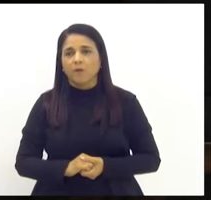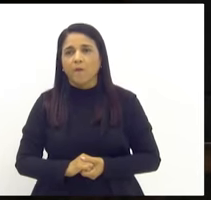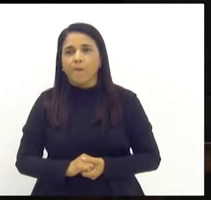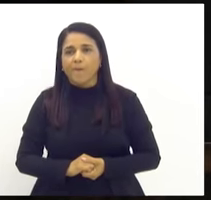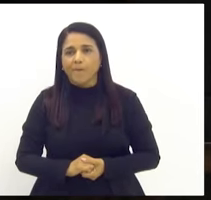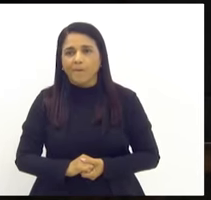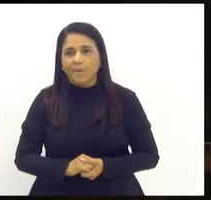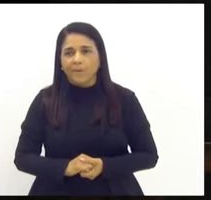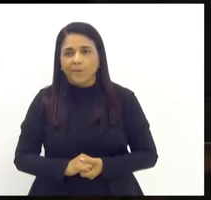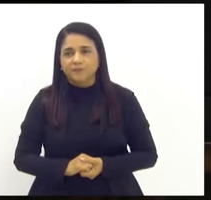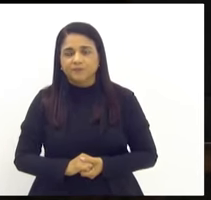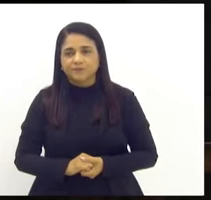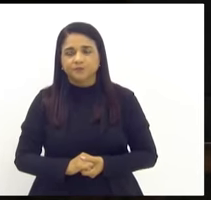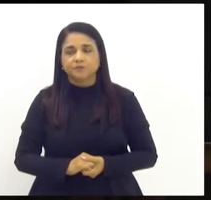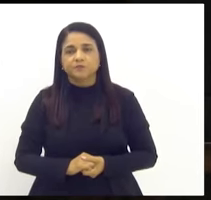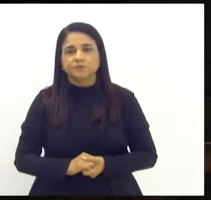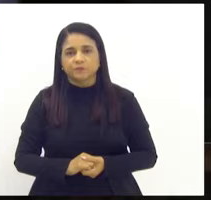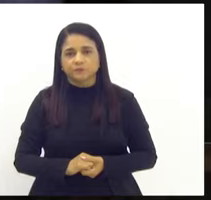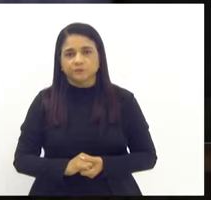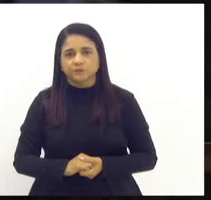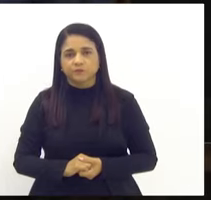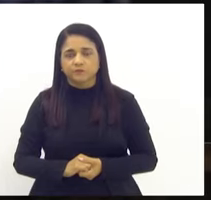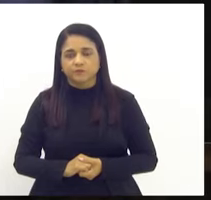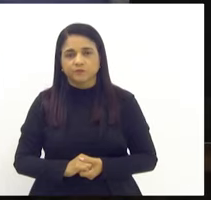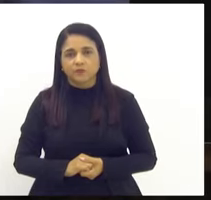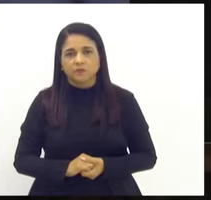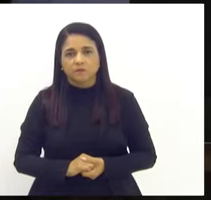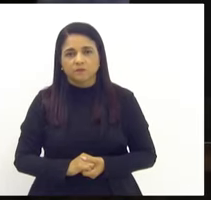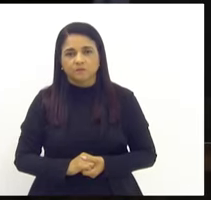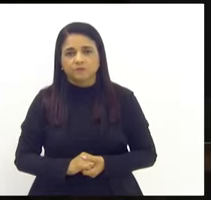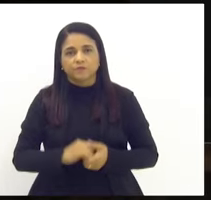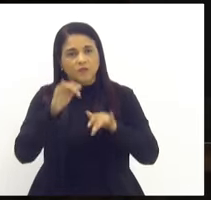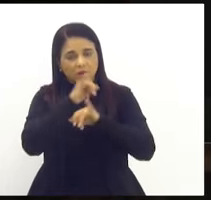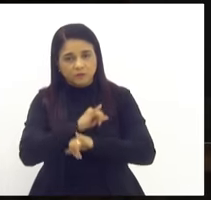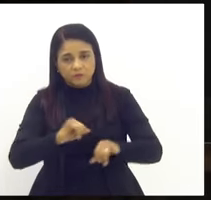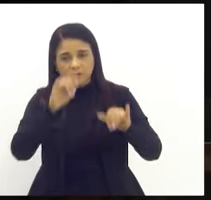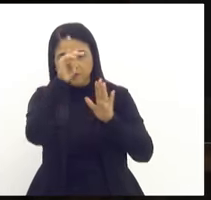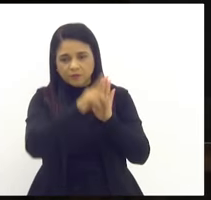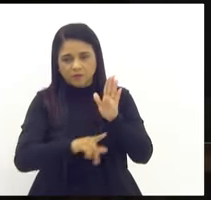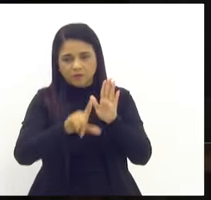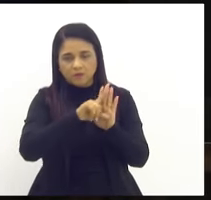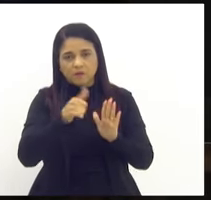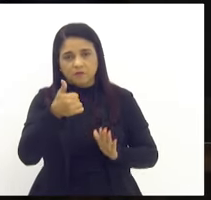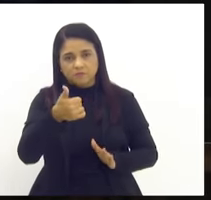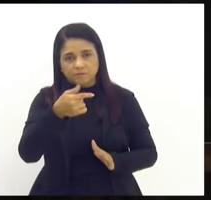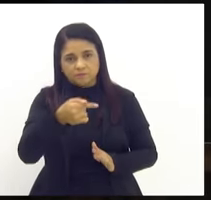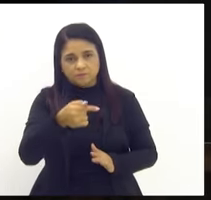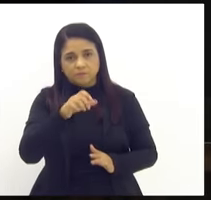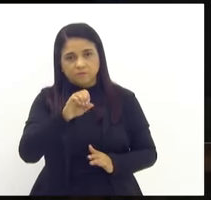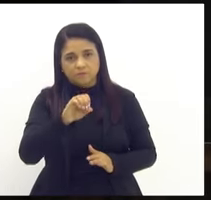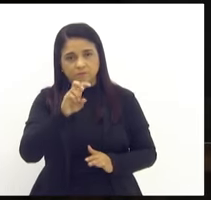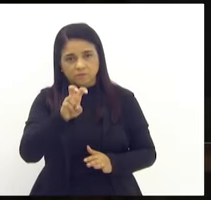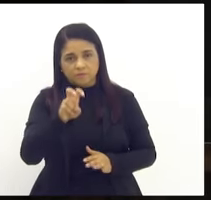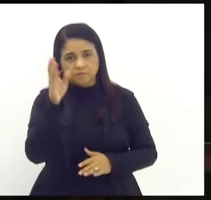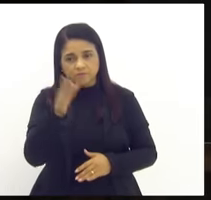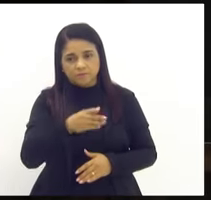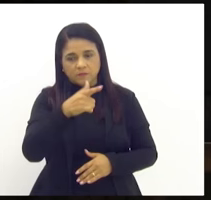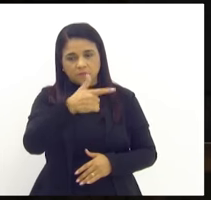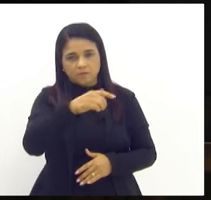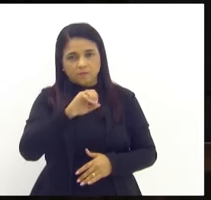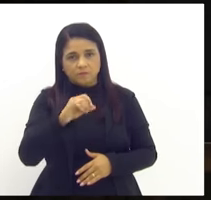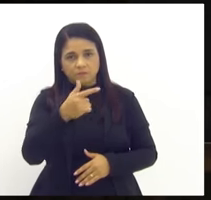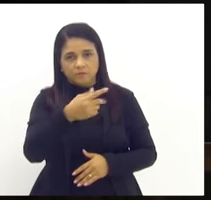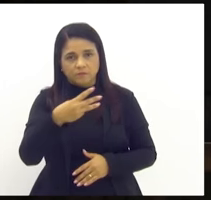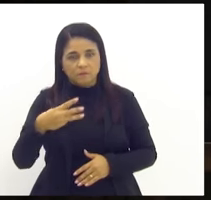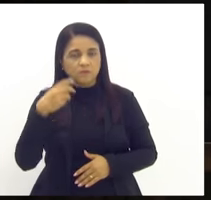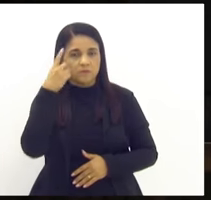retorna ISO retor em segundo anuncio projeto de lei número 1752